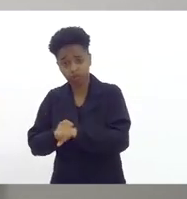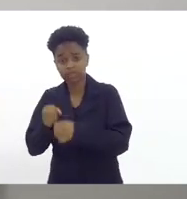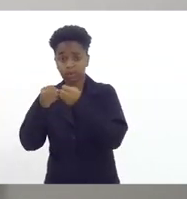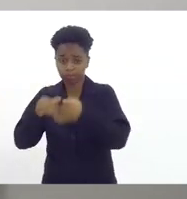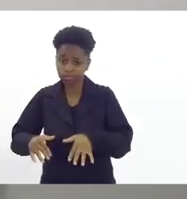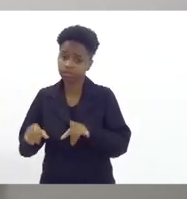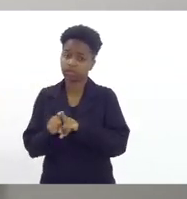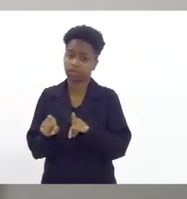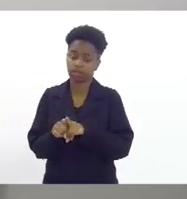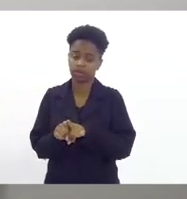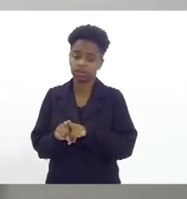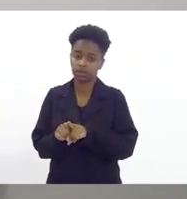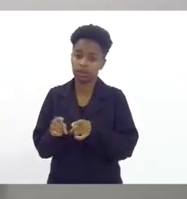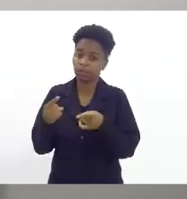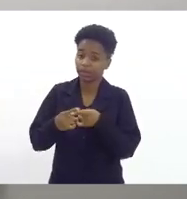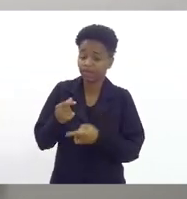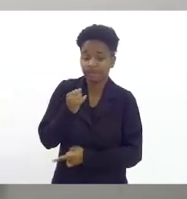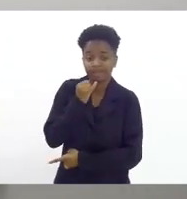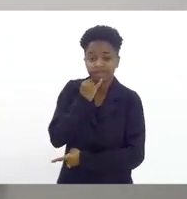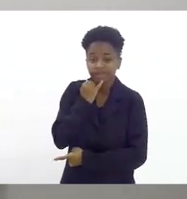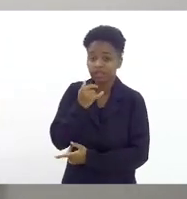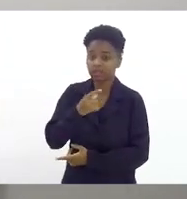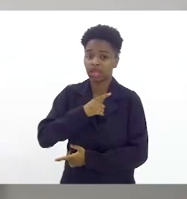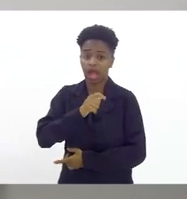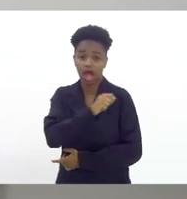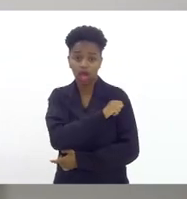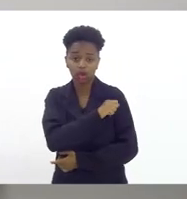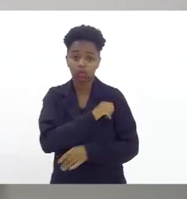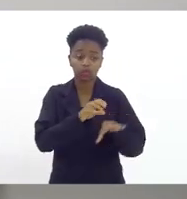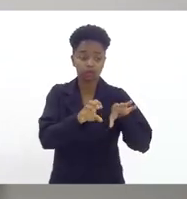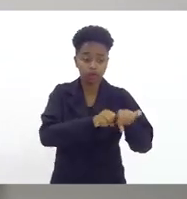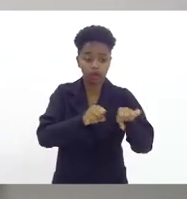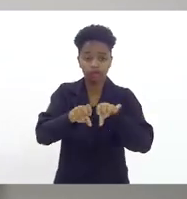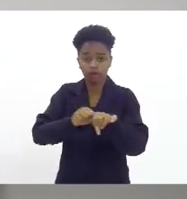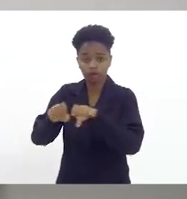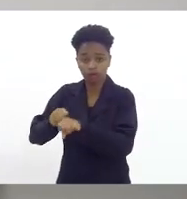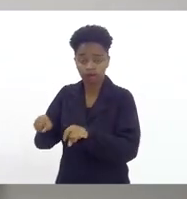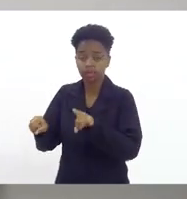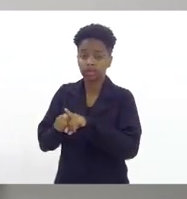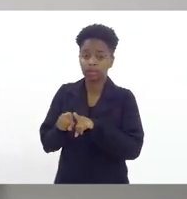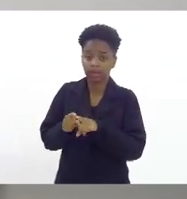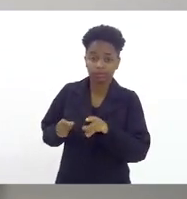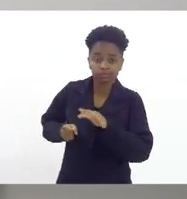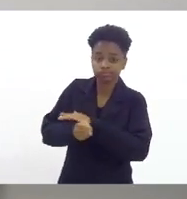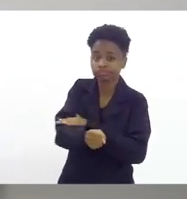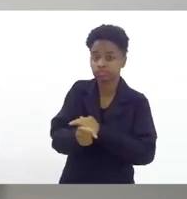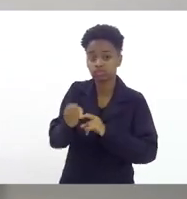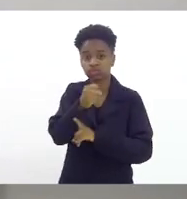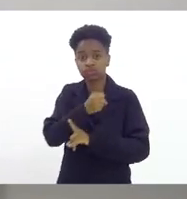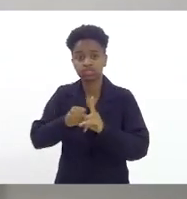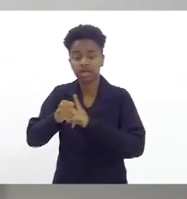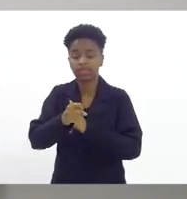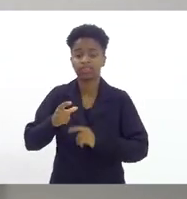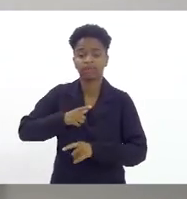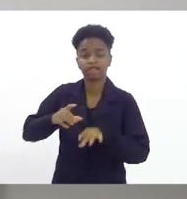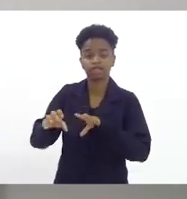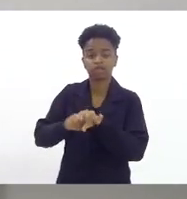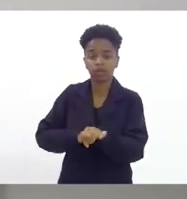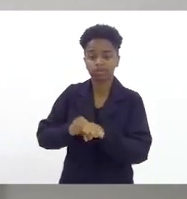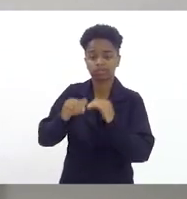onde eu vou ter infelizmente alunos sendo formados e colocados na sociedade com uma formação